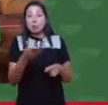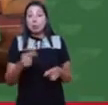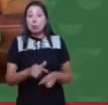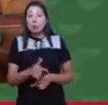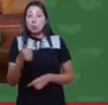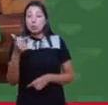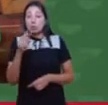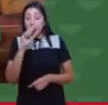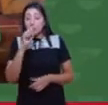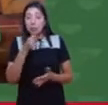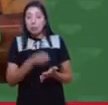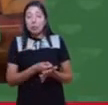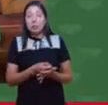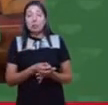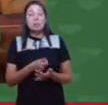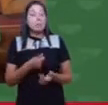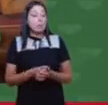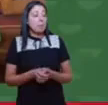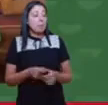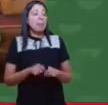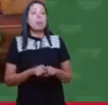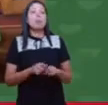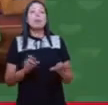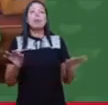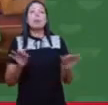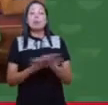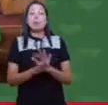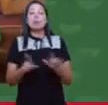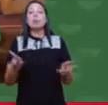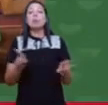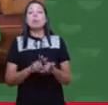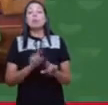segundo mandato, e passou